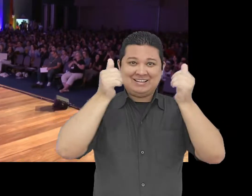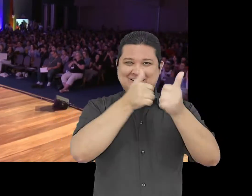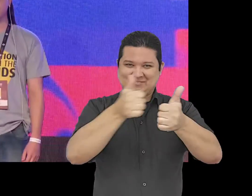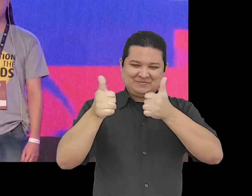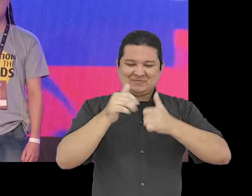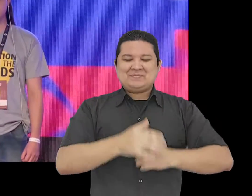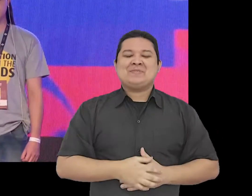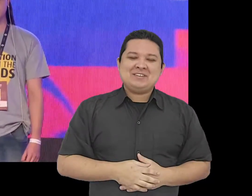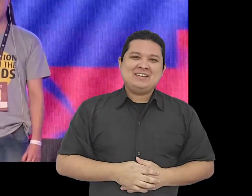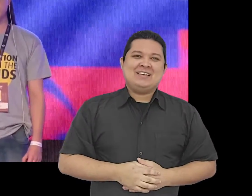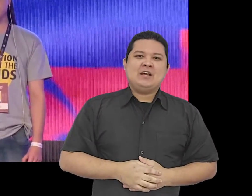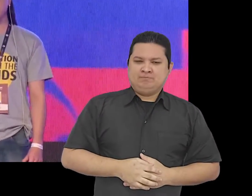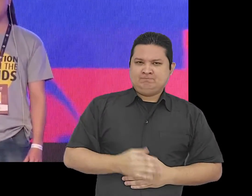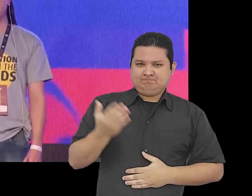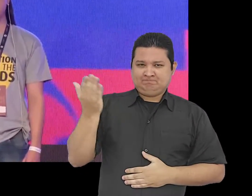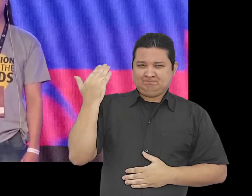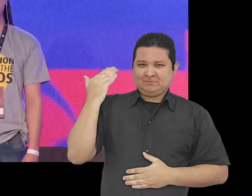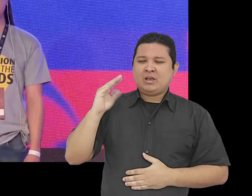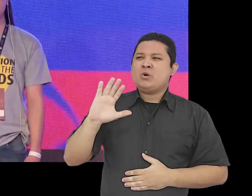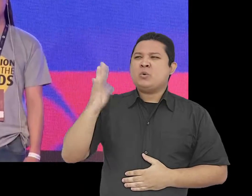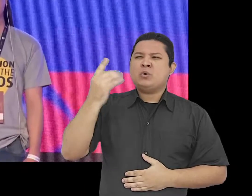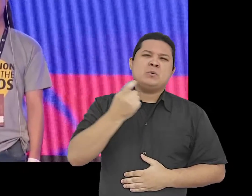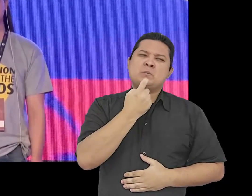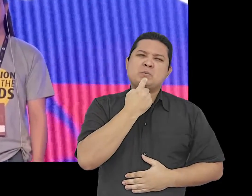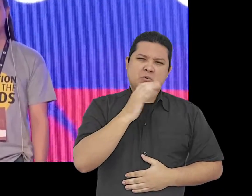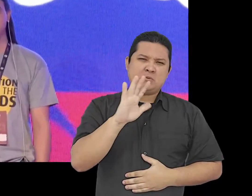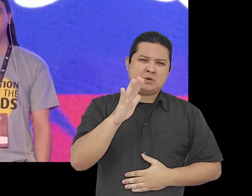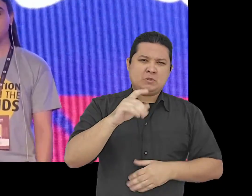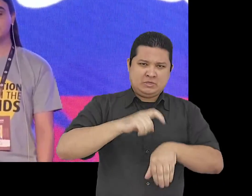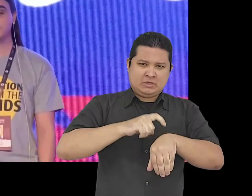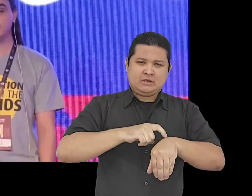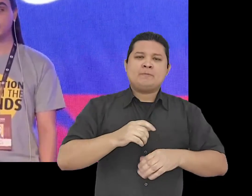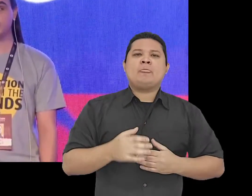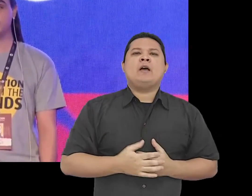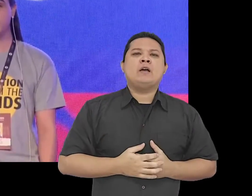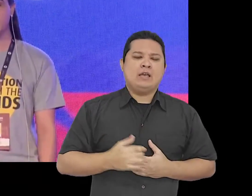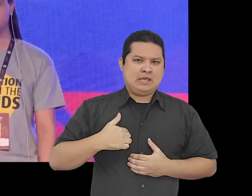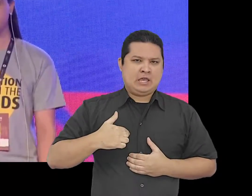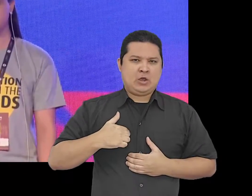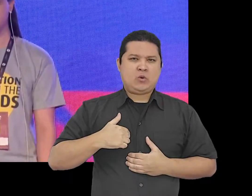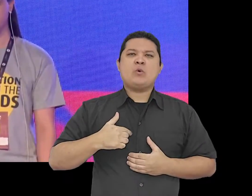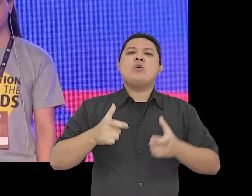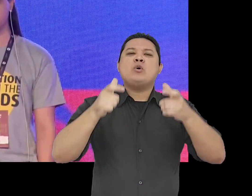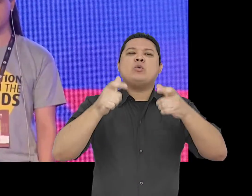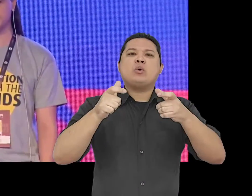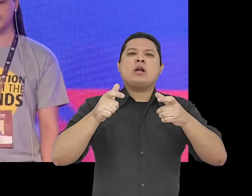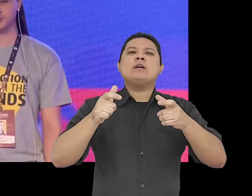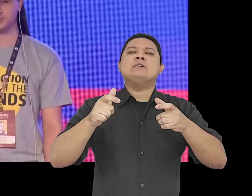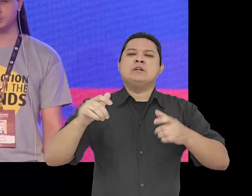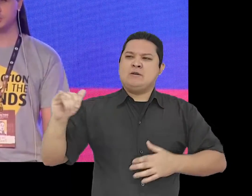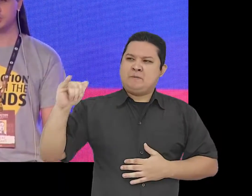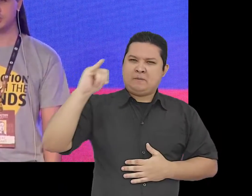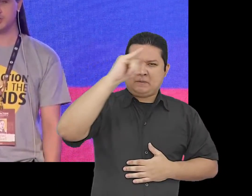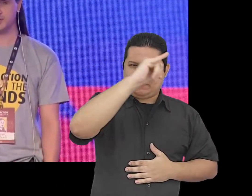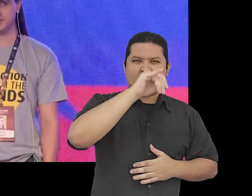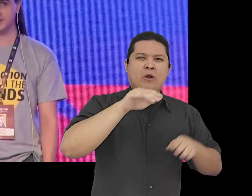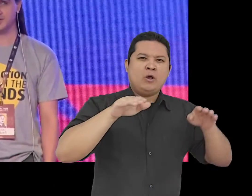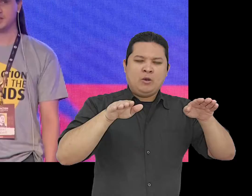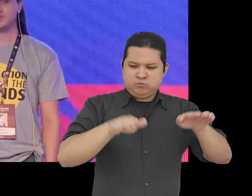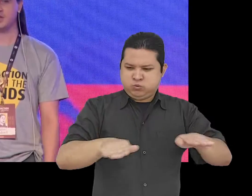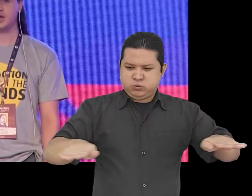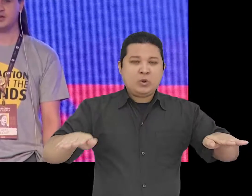Uma vez não, é muito recente ainda. Em julho eu estava no aeroporto de Gatwick, Londres, muito